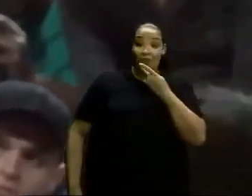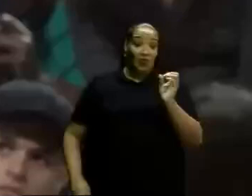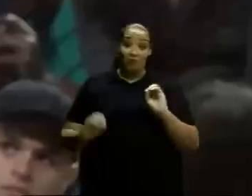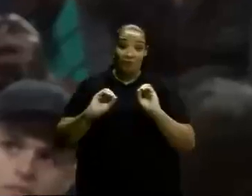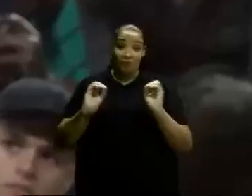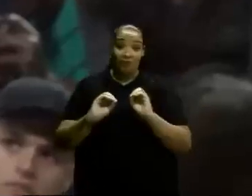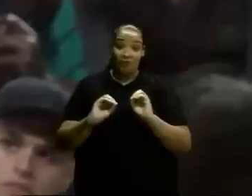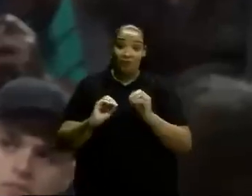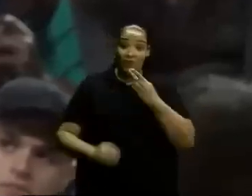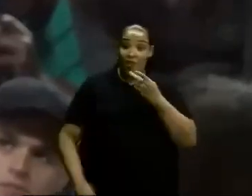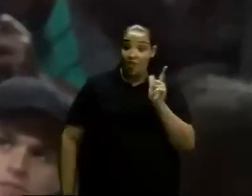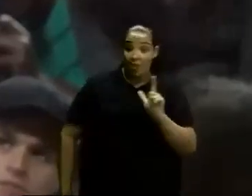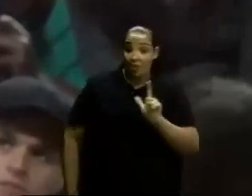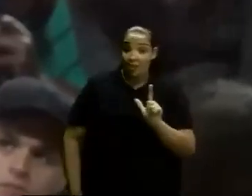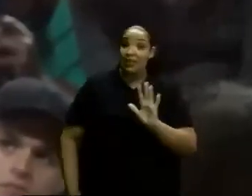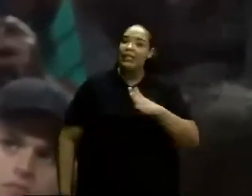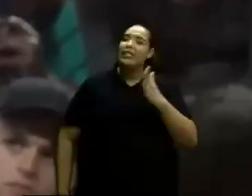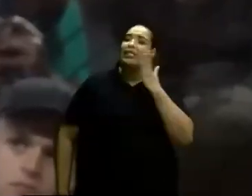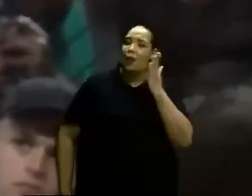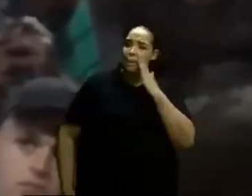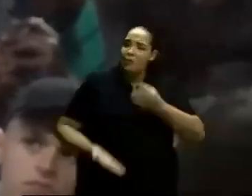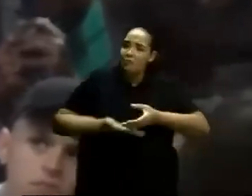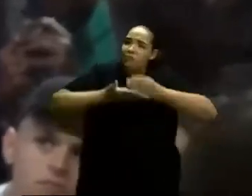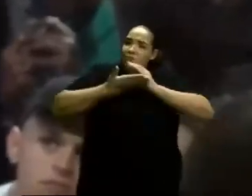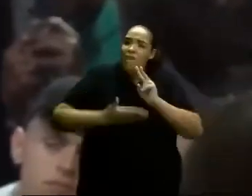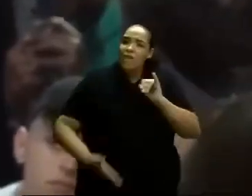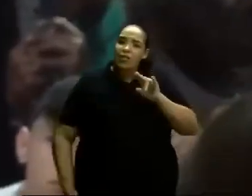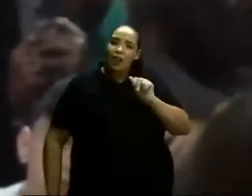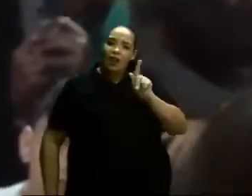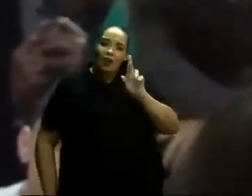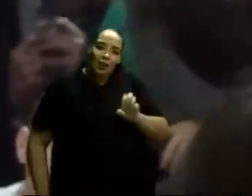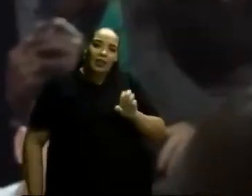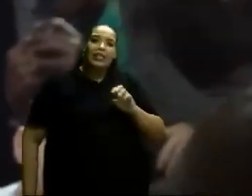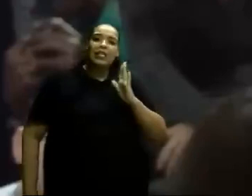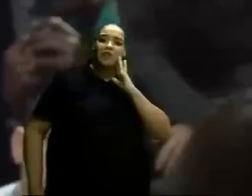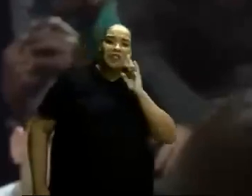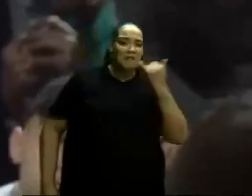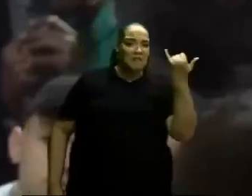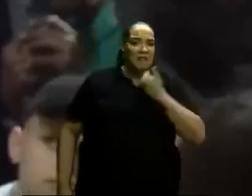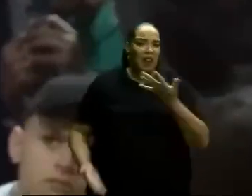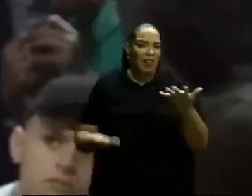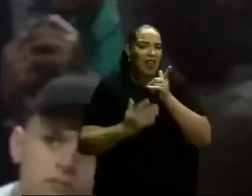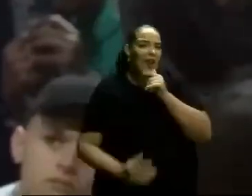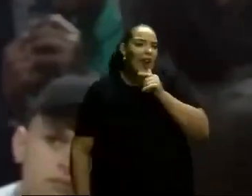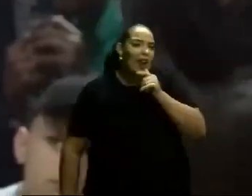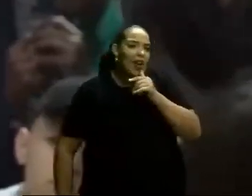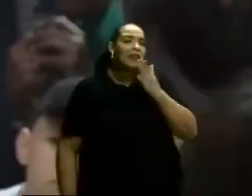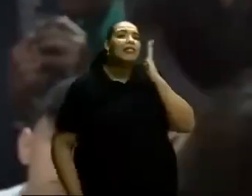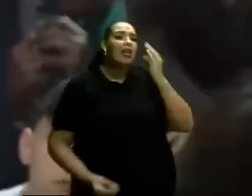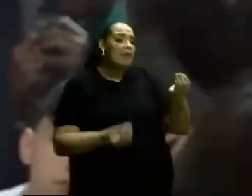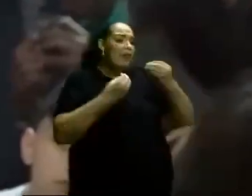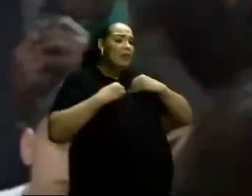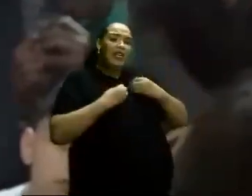aqui. Ele sabia que ia beber vinagre. Você não diz quero água para quem você sabe que vai te